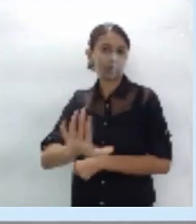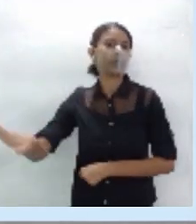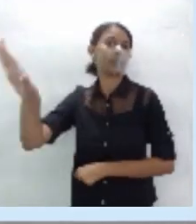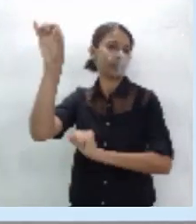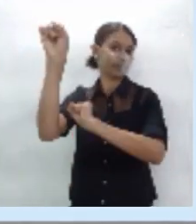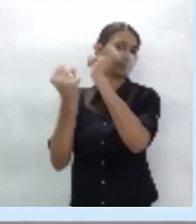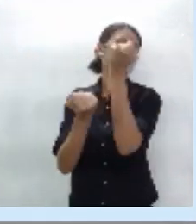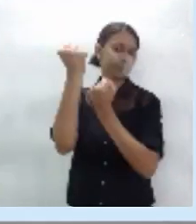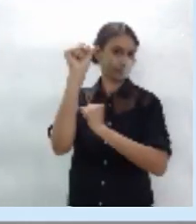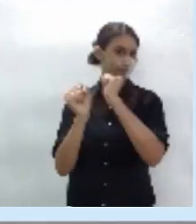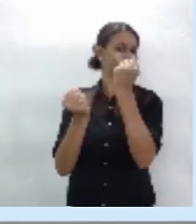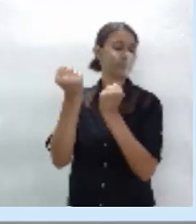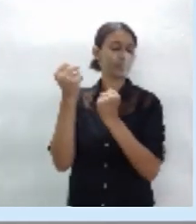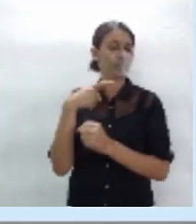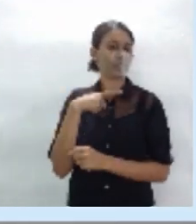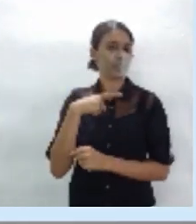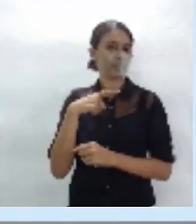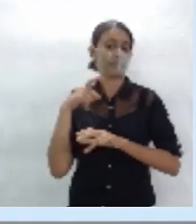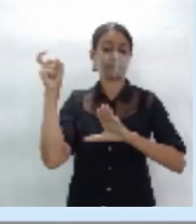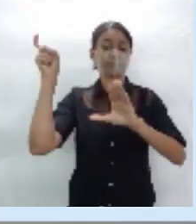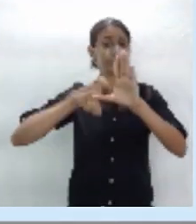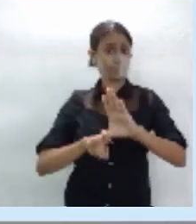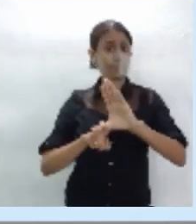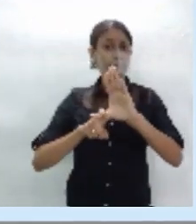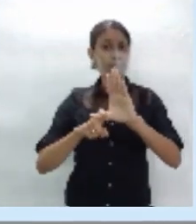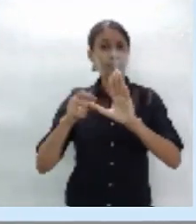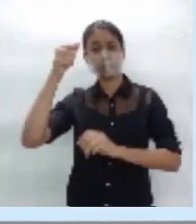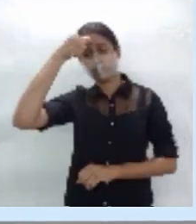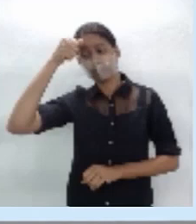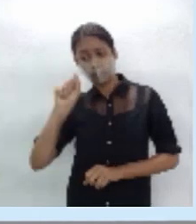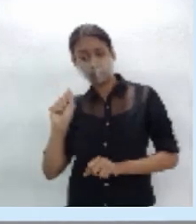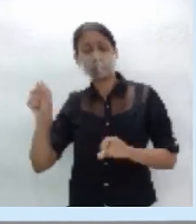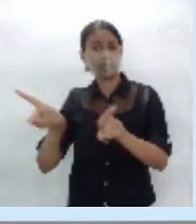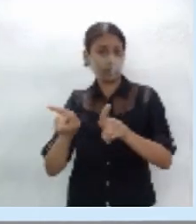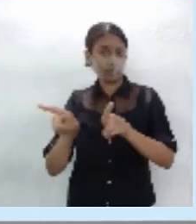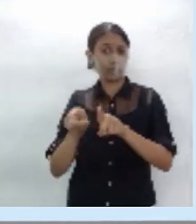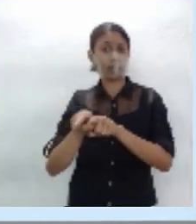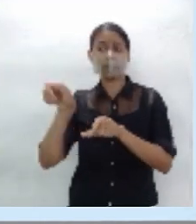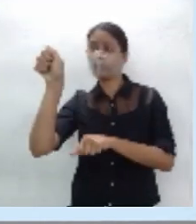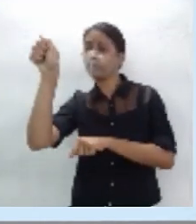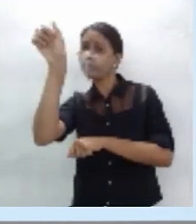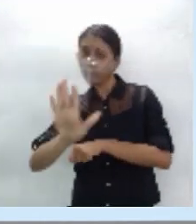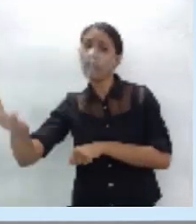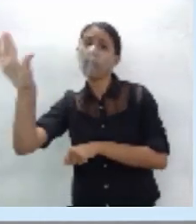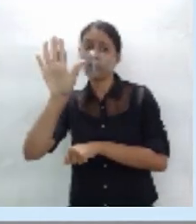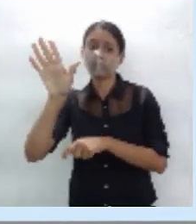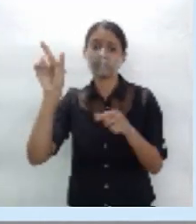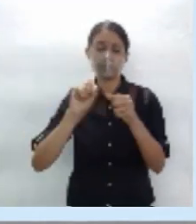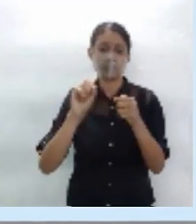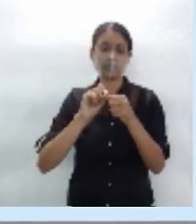europeias industrializadas que dependiam da África e da Ásia para suas